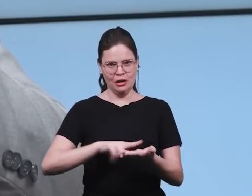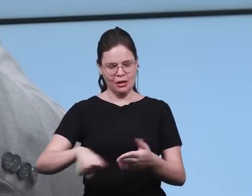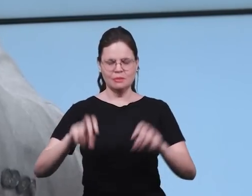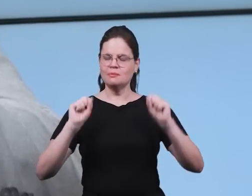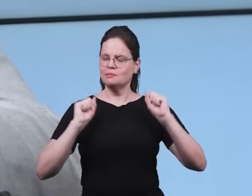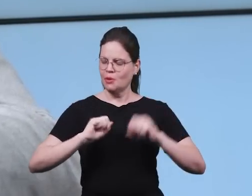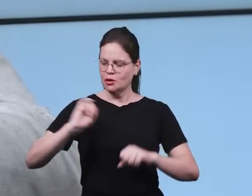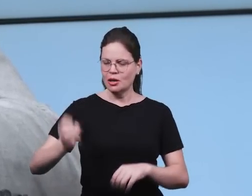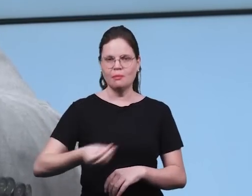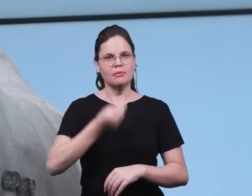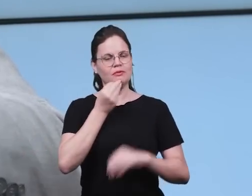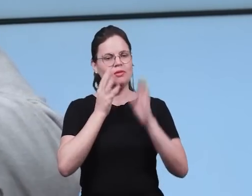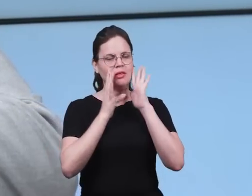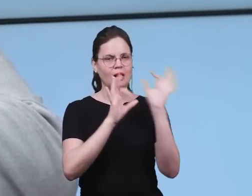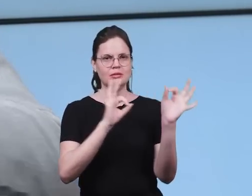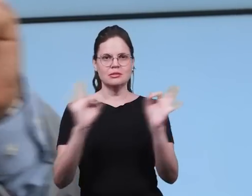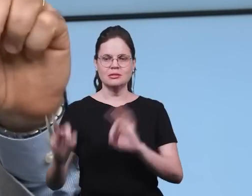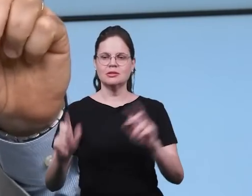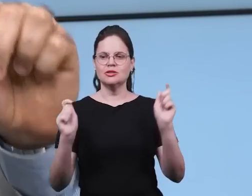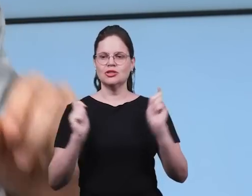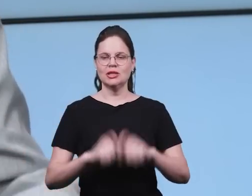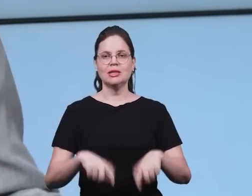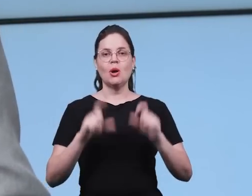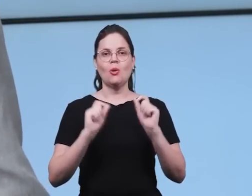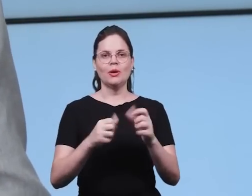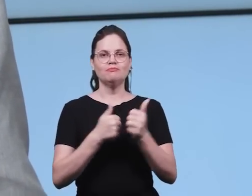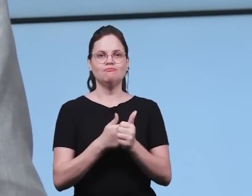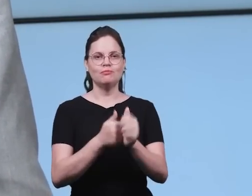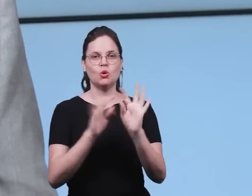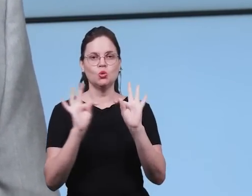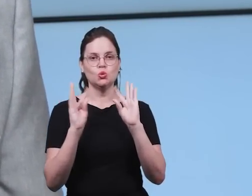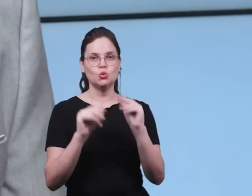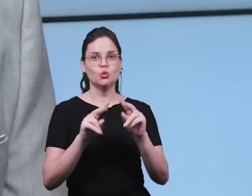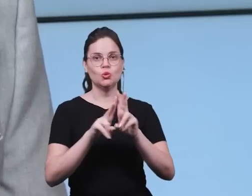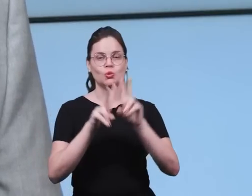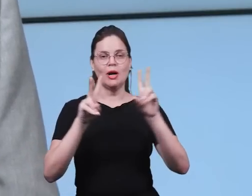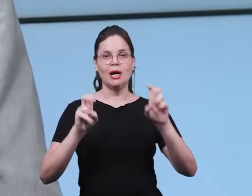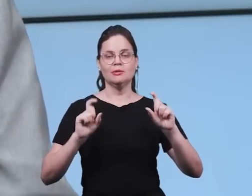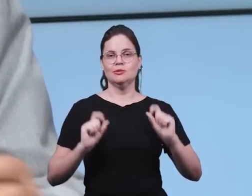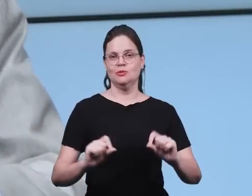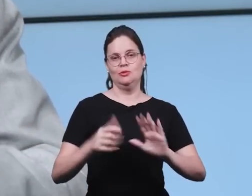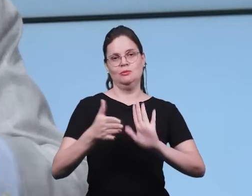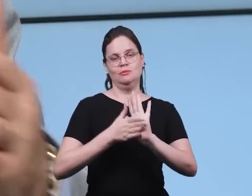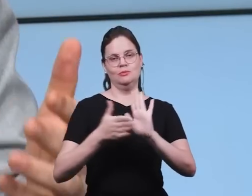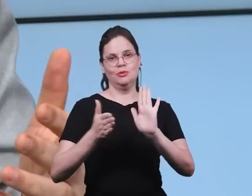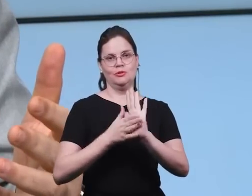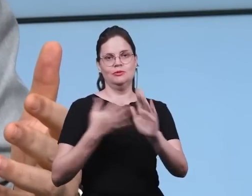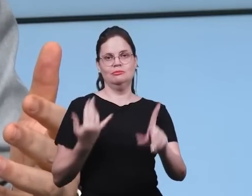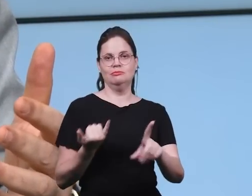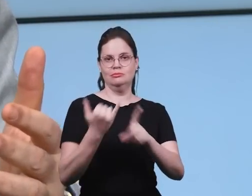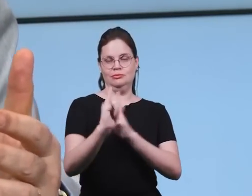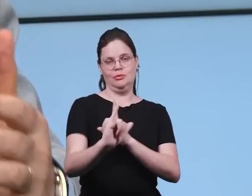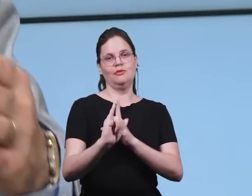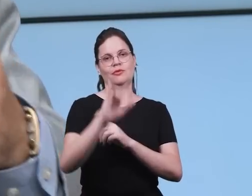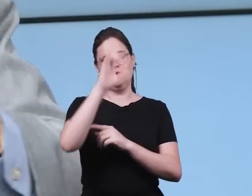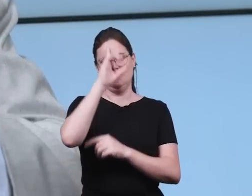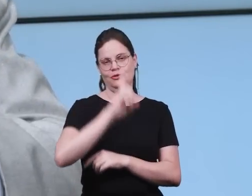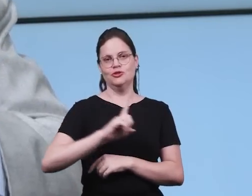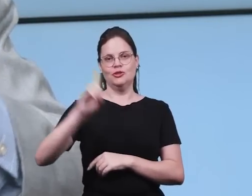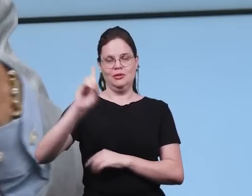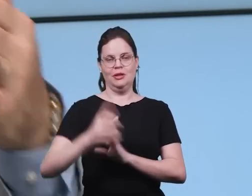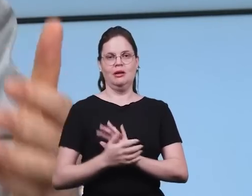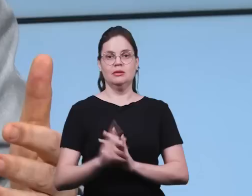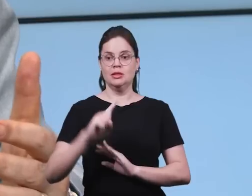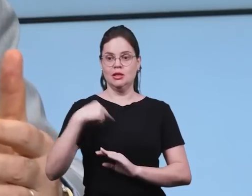estão todas lá, para você poder acompanhar aquilo que tem sido trazido sobre o projeto profético de Deus que